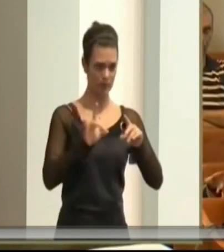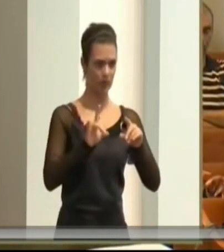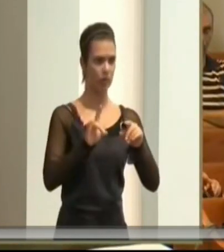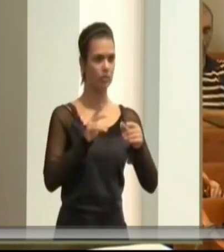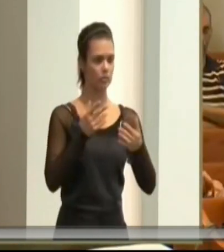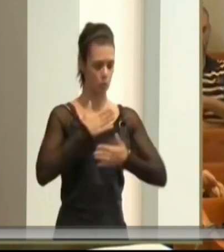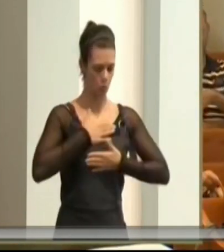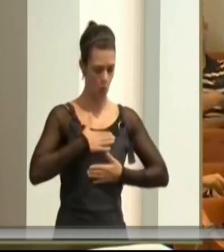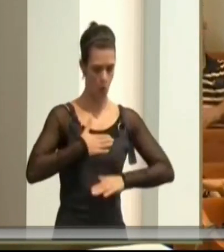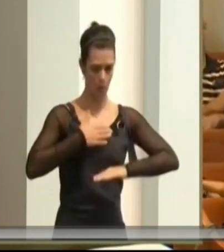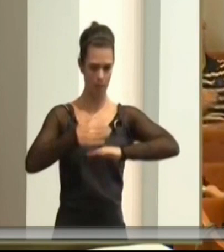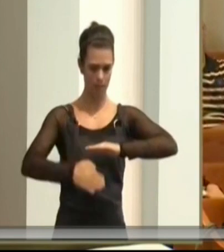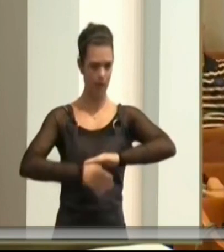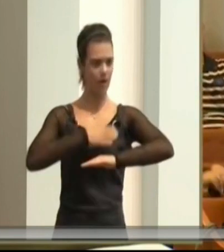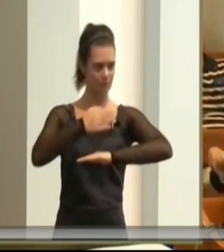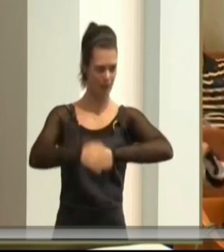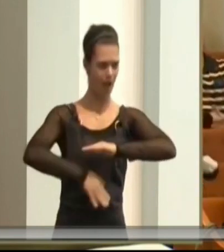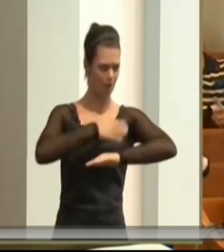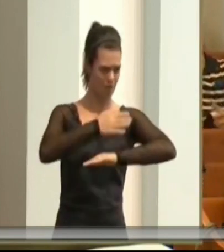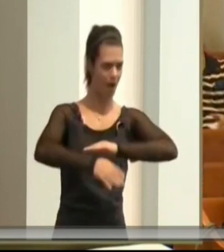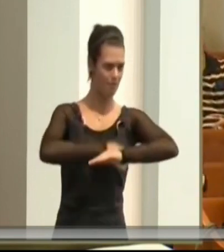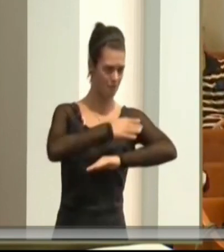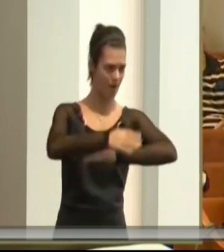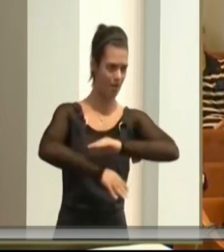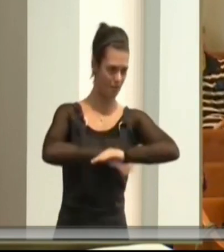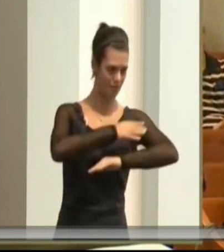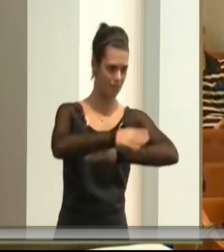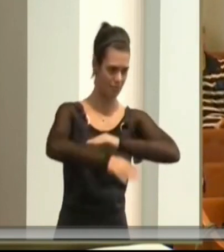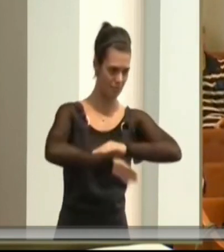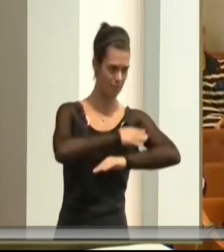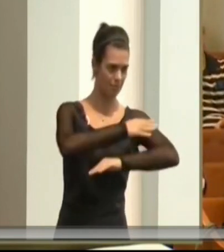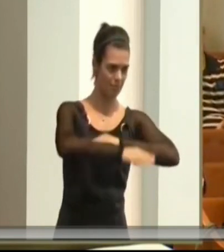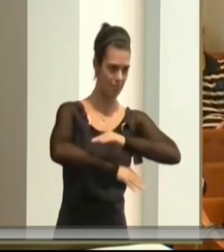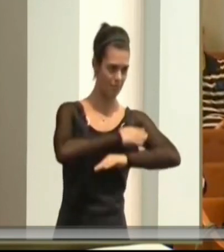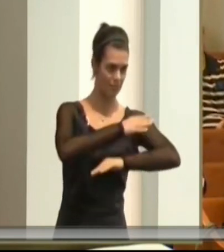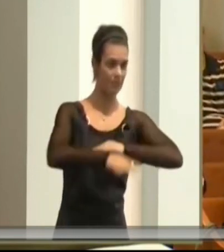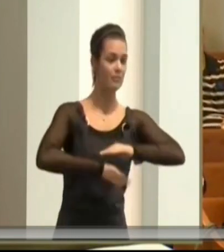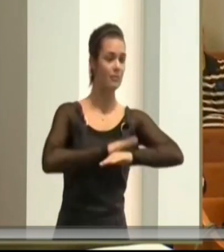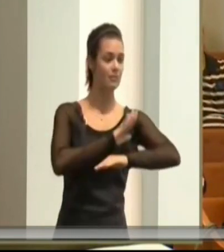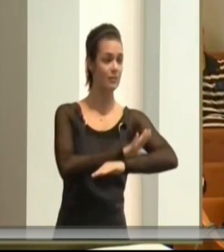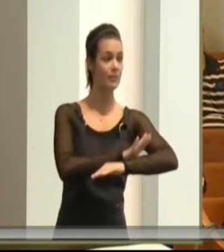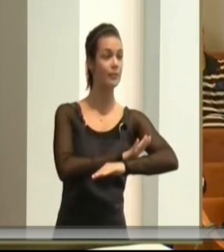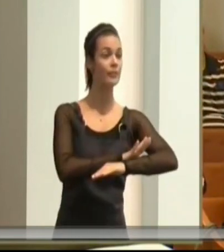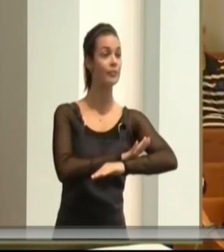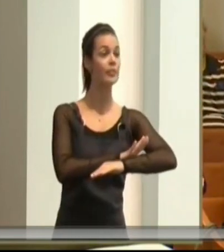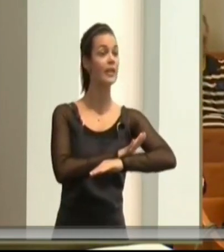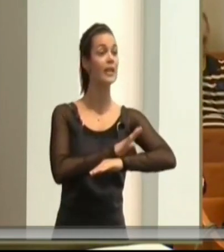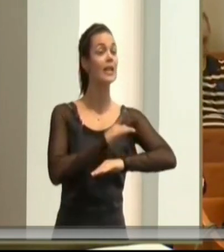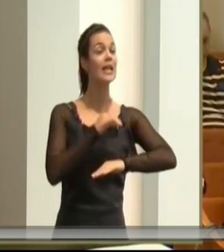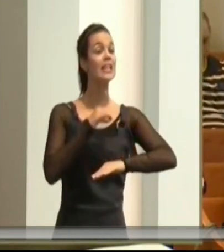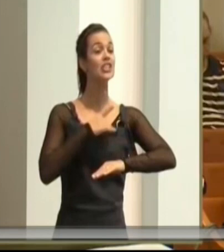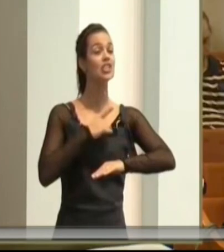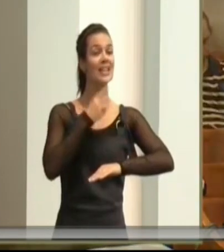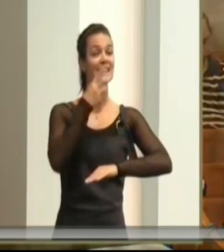a quantidade que Jesus recebeu para o seu embalsamento foi 34 quilos de mirra.